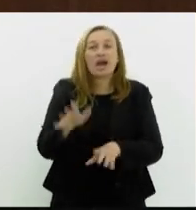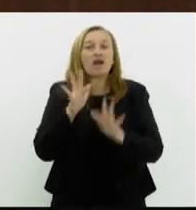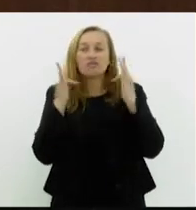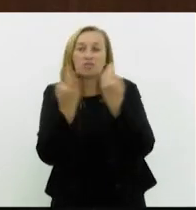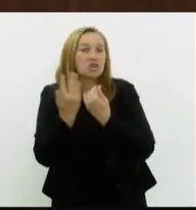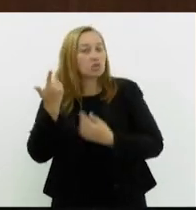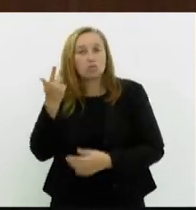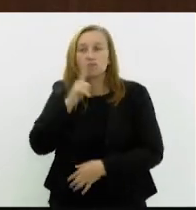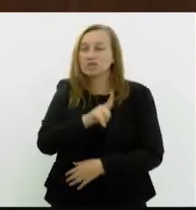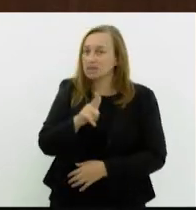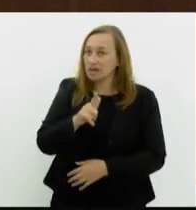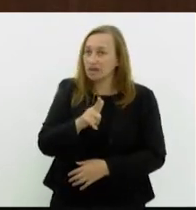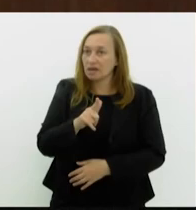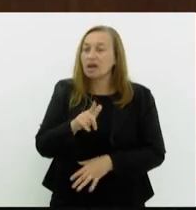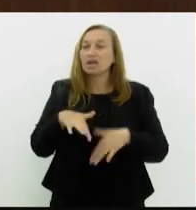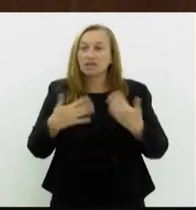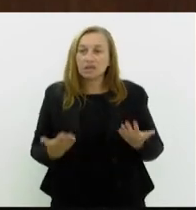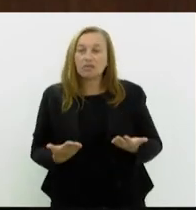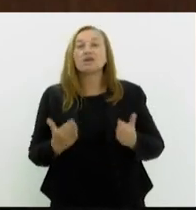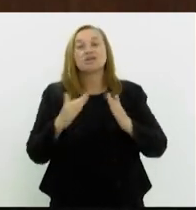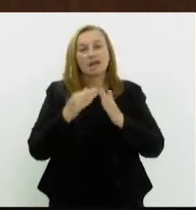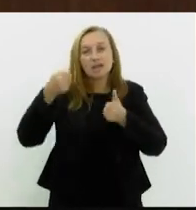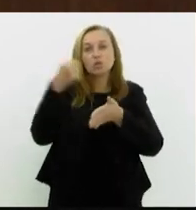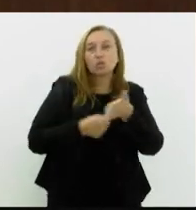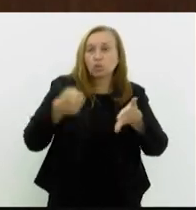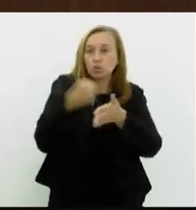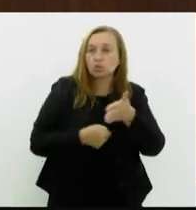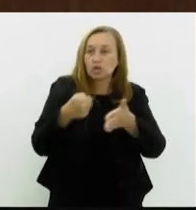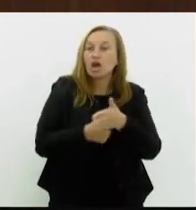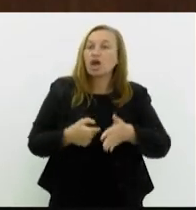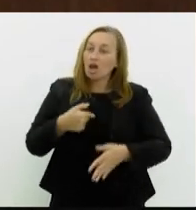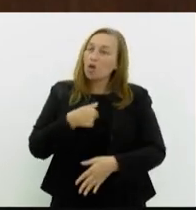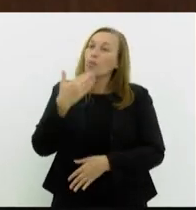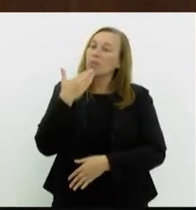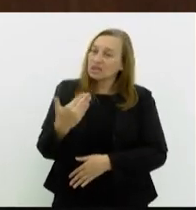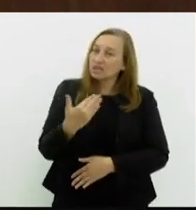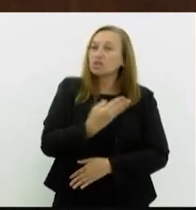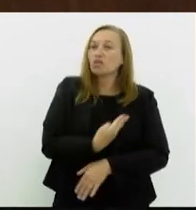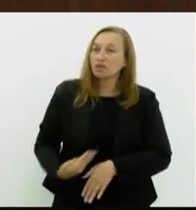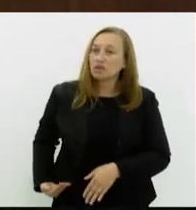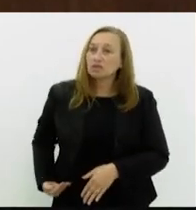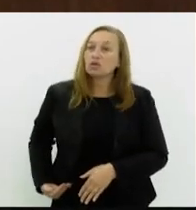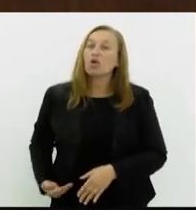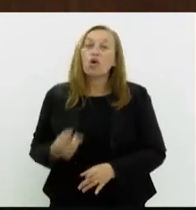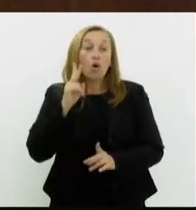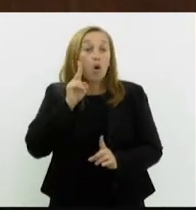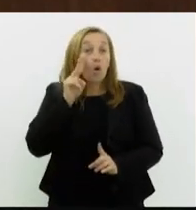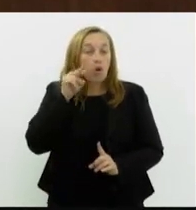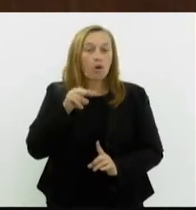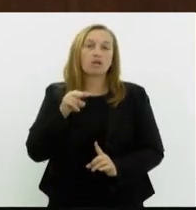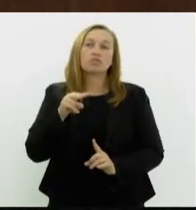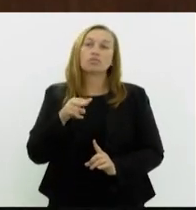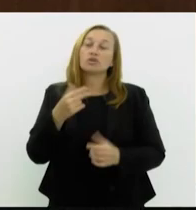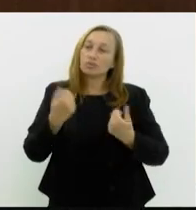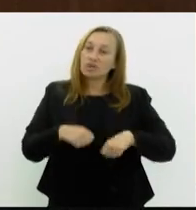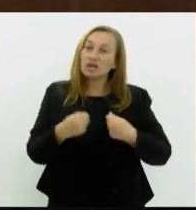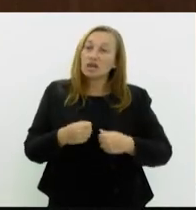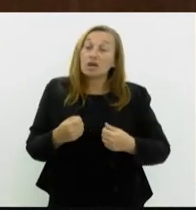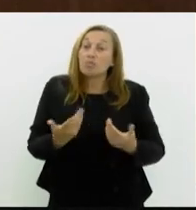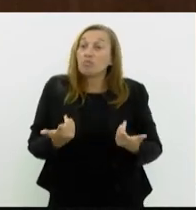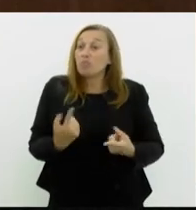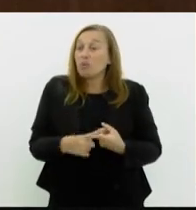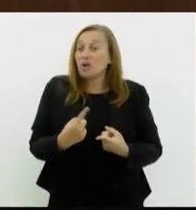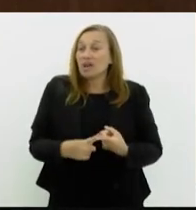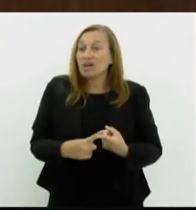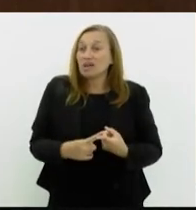que merece. Então, acho que essa casa tem que lutar. Estou aqui pedindo ao governador que olhe com os olhos, porque a gente está precisando disso, porque daqui a pouco ninguém mais quer